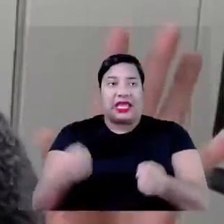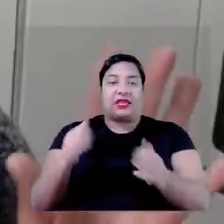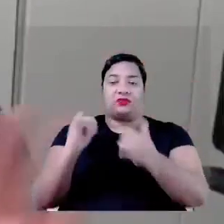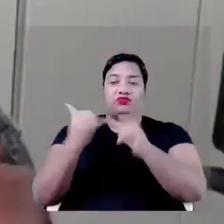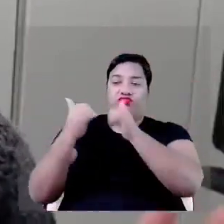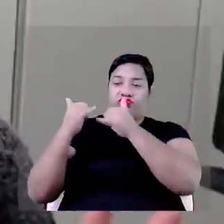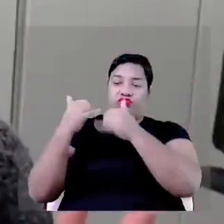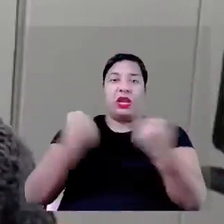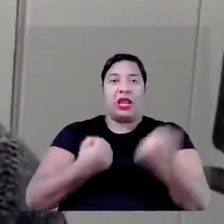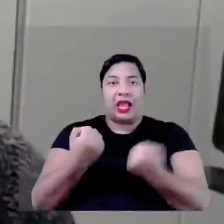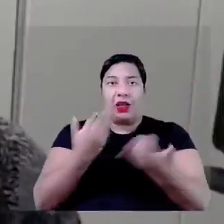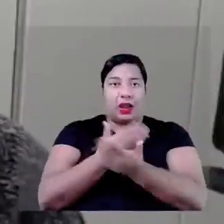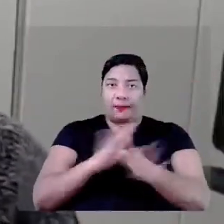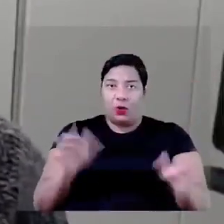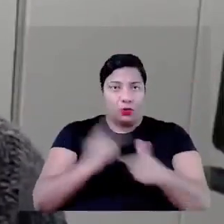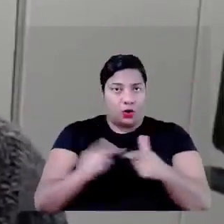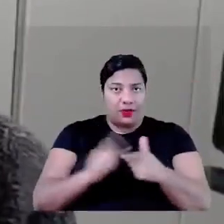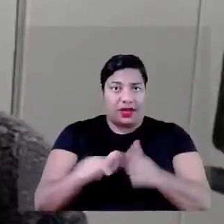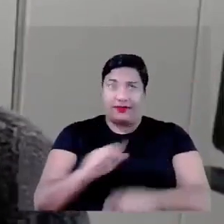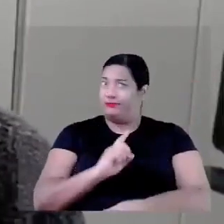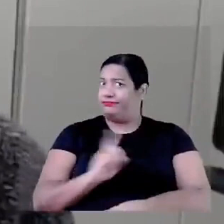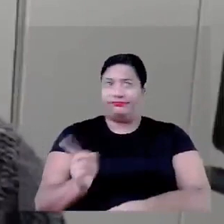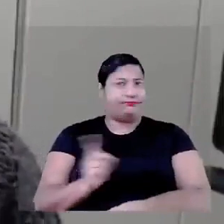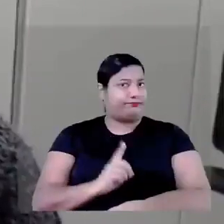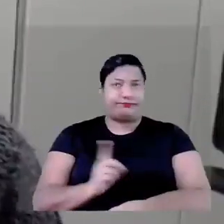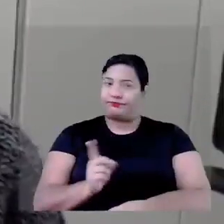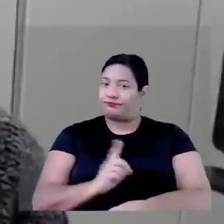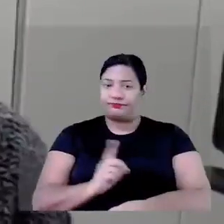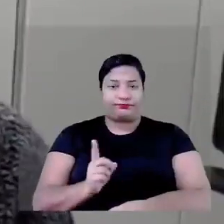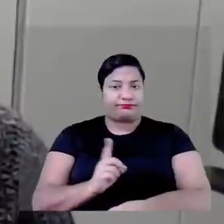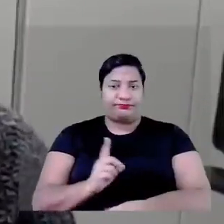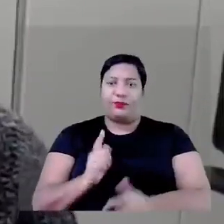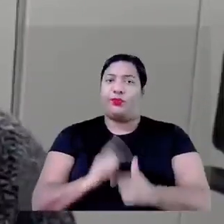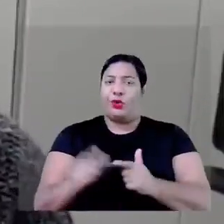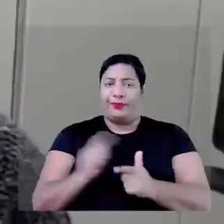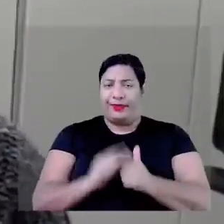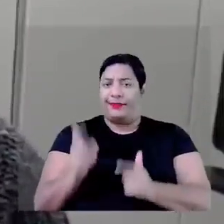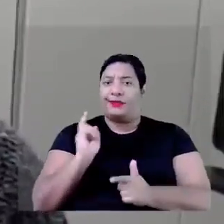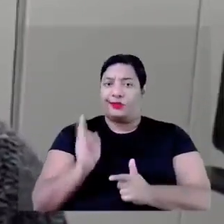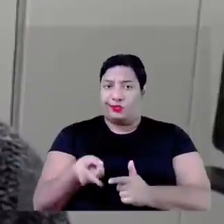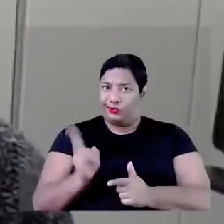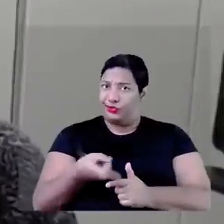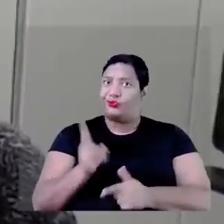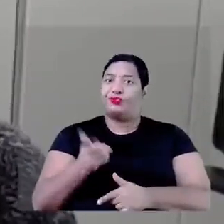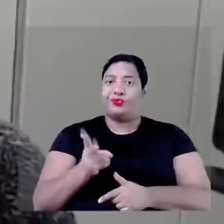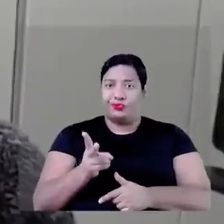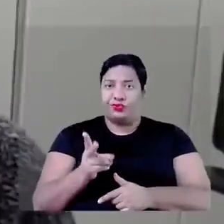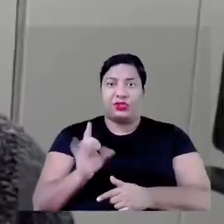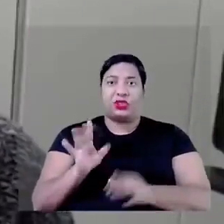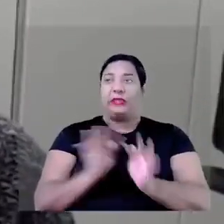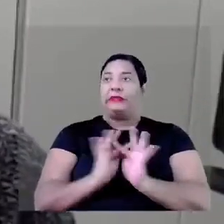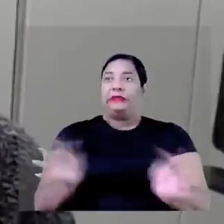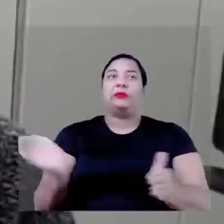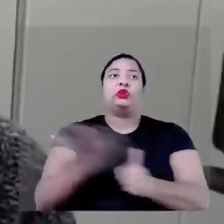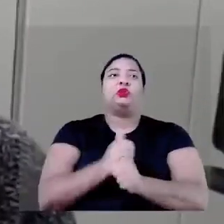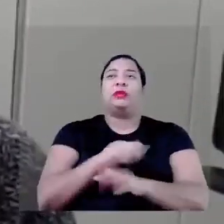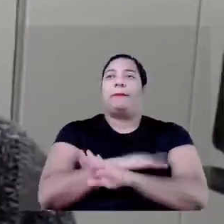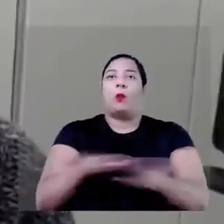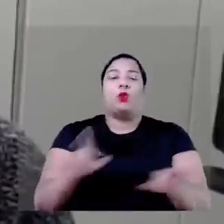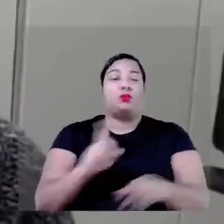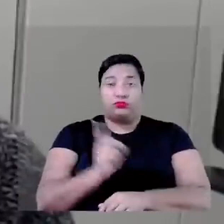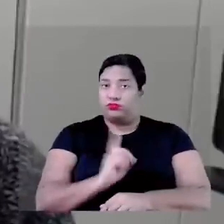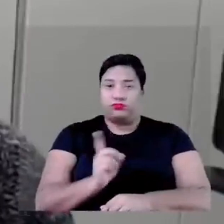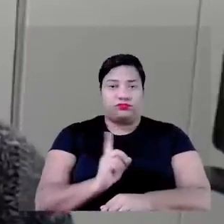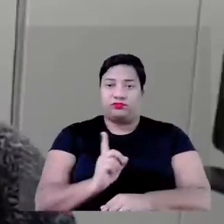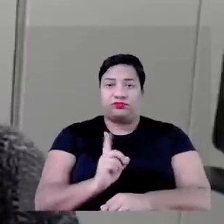nossos problemas acabaram. Não. Nossos problemas estão bem longe de acabar com uma simples substituição de um tipo de veículo. Então, eu